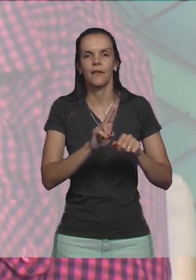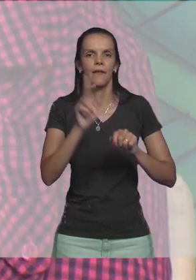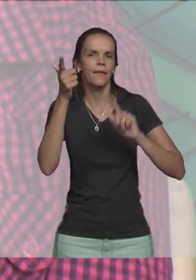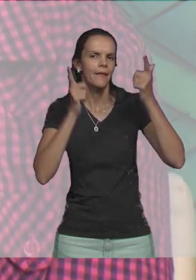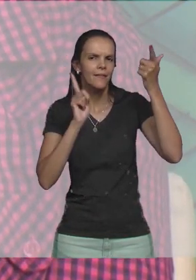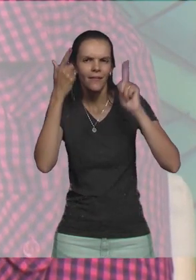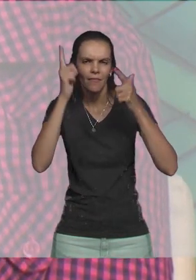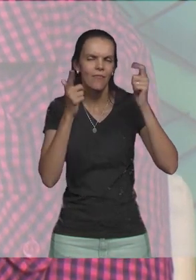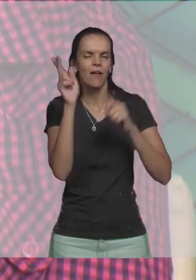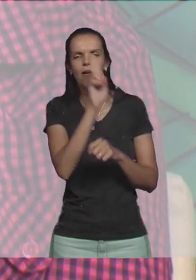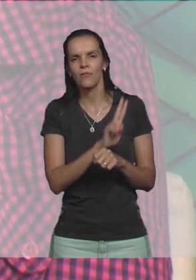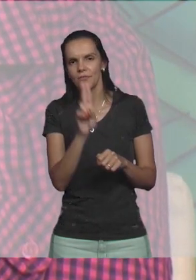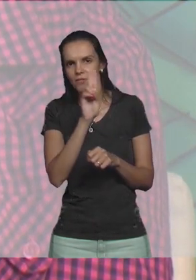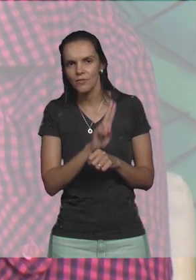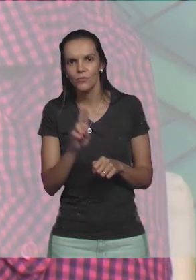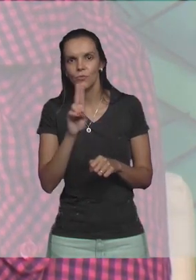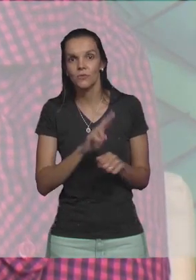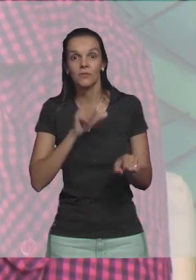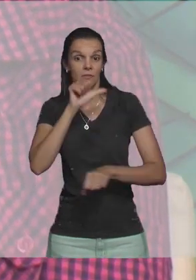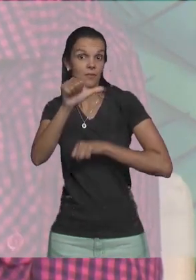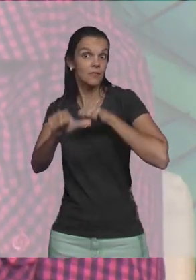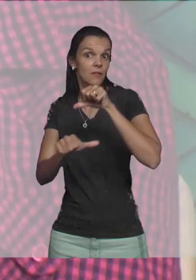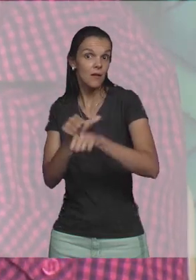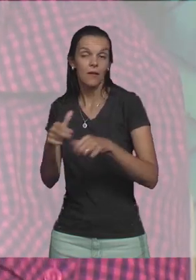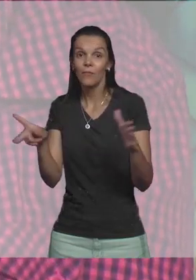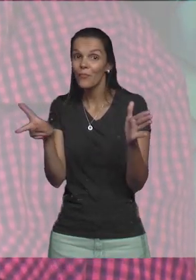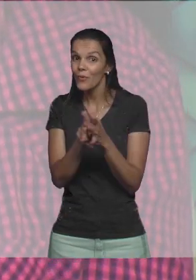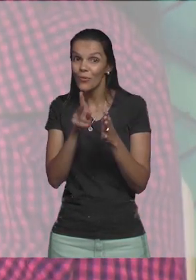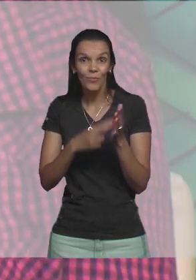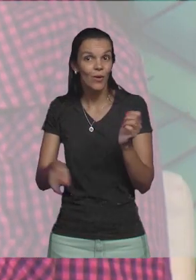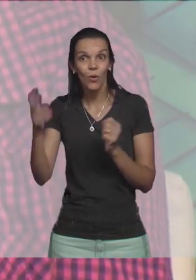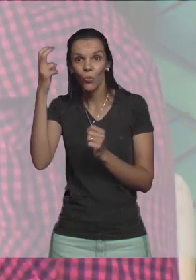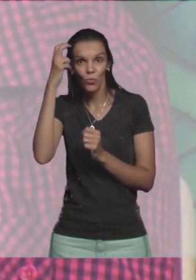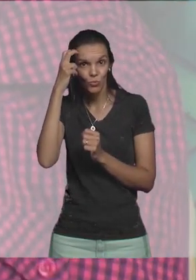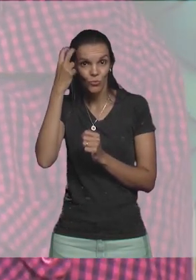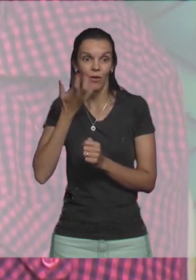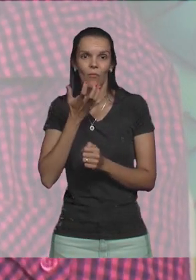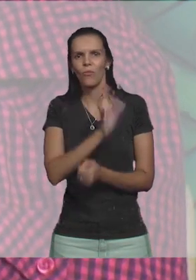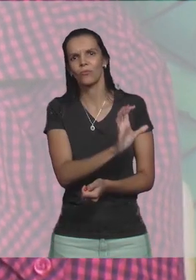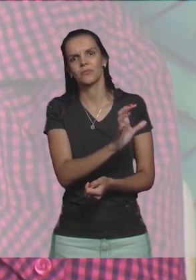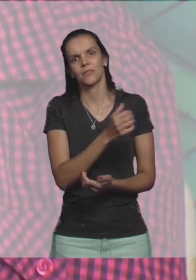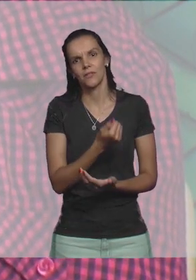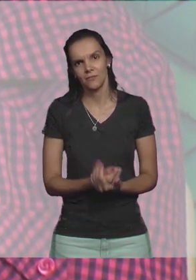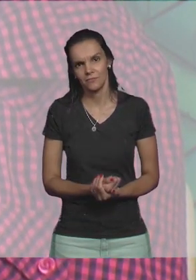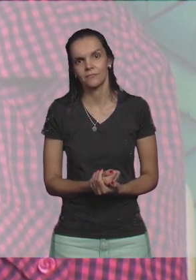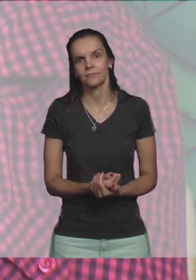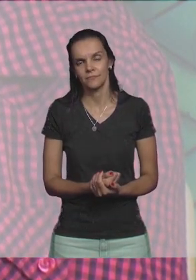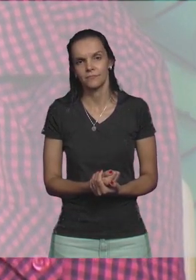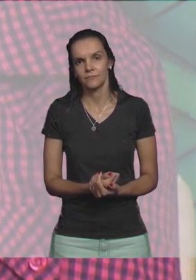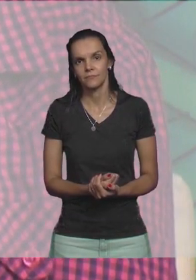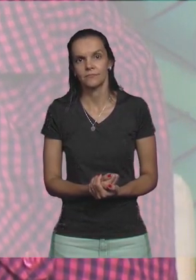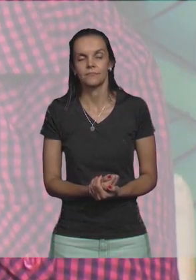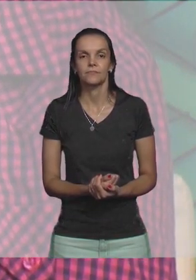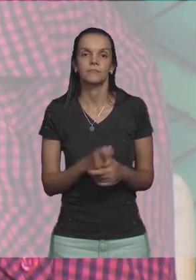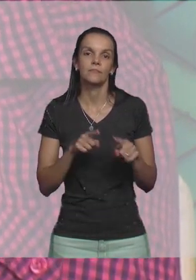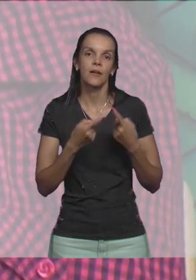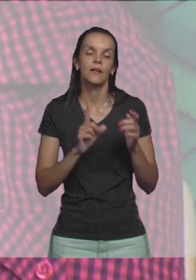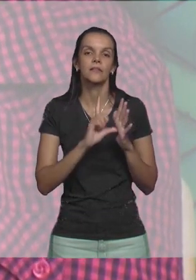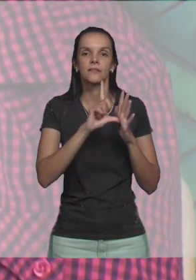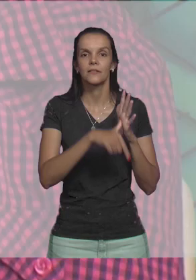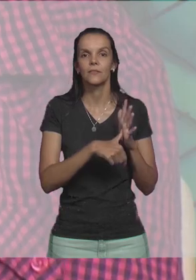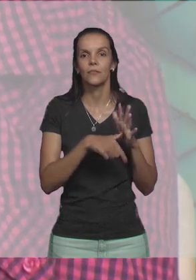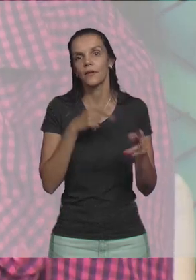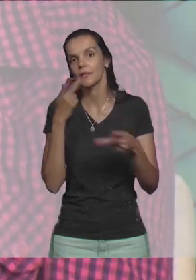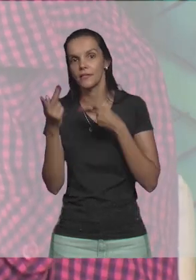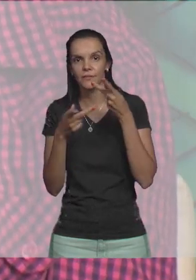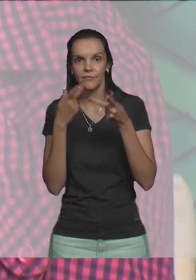carnaval, aonde eles transformam a nossa própria cultura em algo contra a gente. Ah, mas daí depois quer